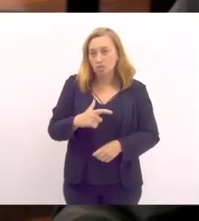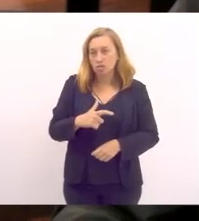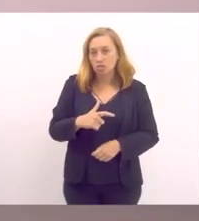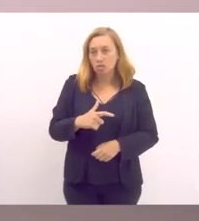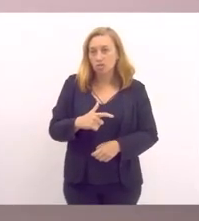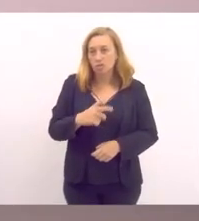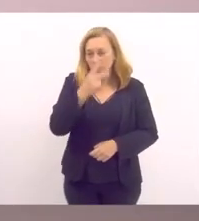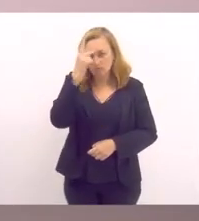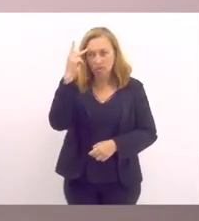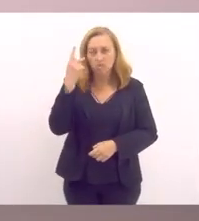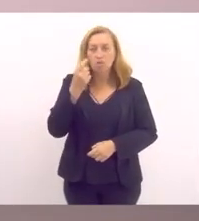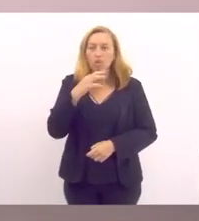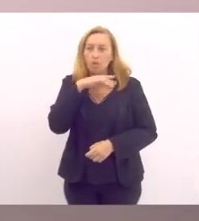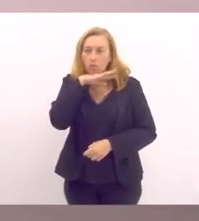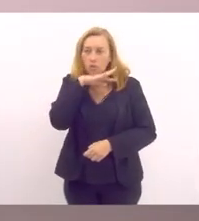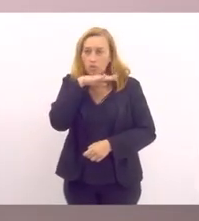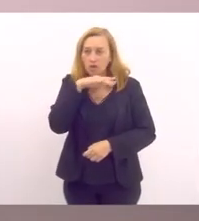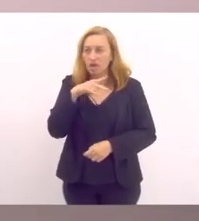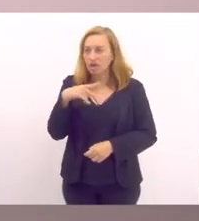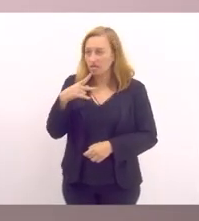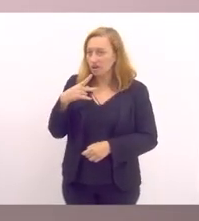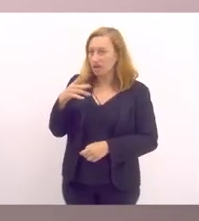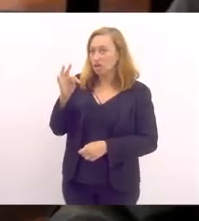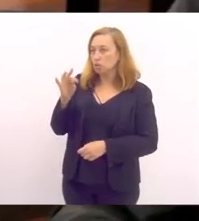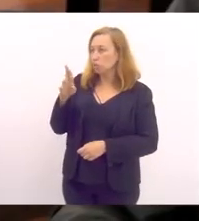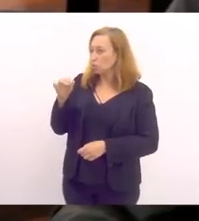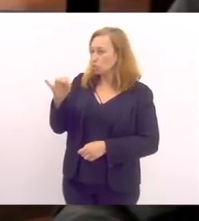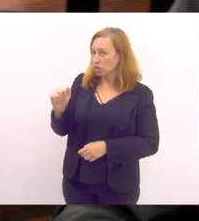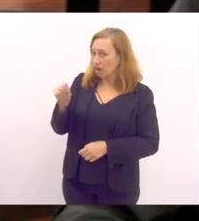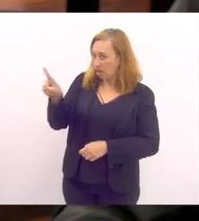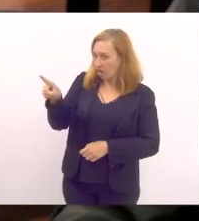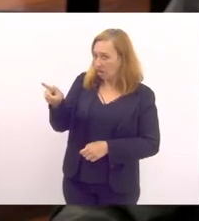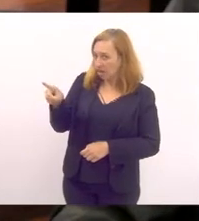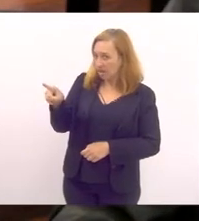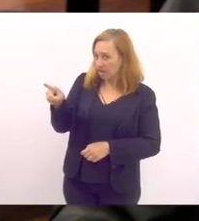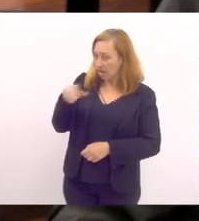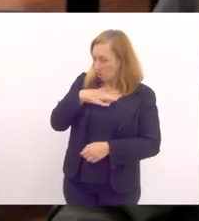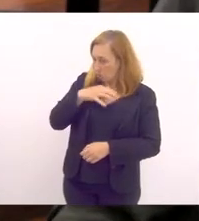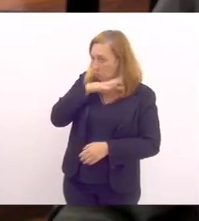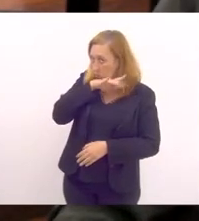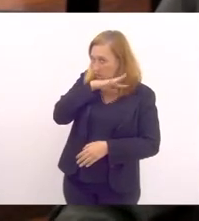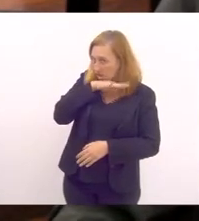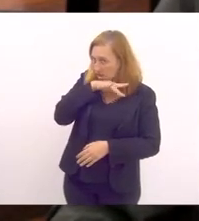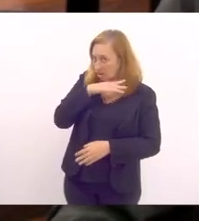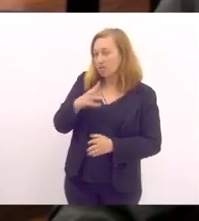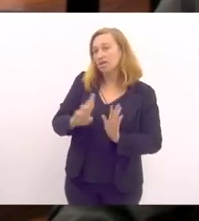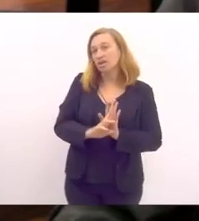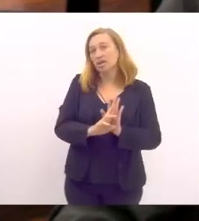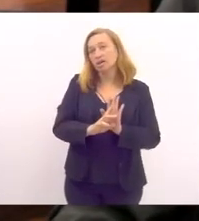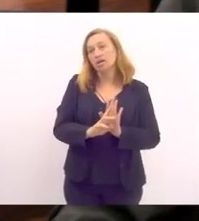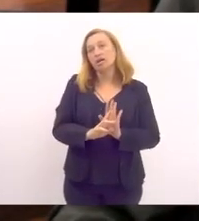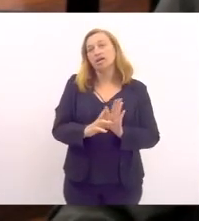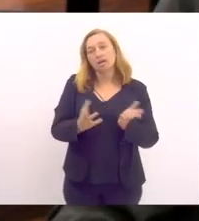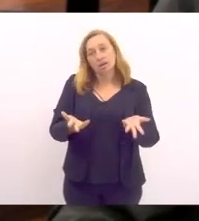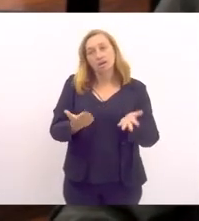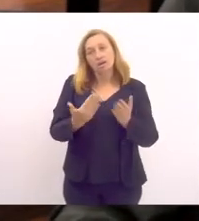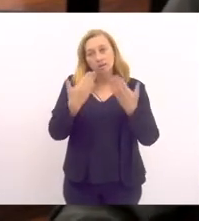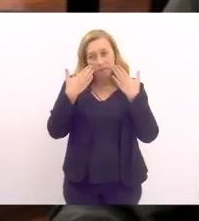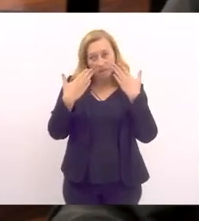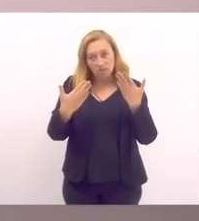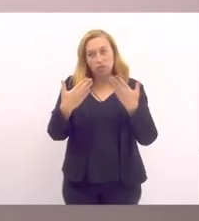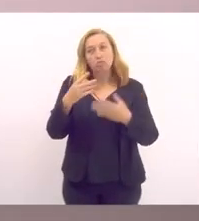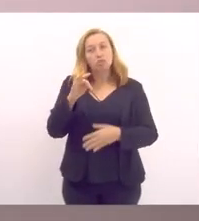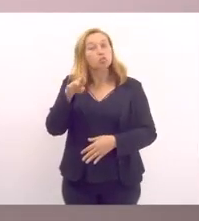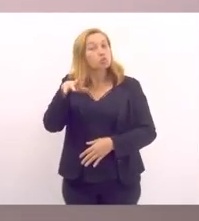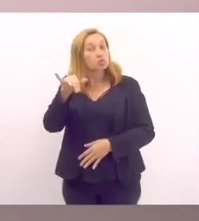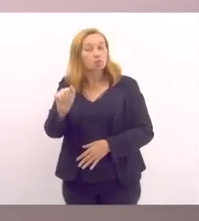Manga, ele não me elogia, ele fala, Tutuca, ó, cuidado com aquilo ali é brabo, hein? Foi assim que ele me apresentou para o Tutuca. E eu vou dizer para mim,